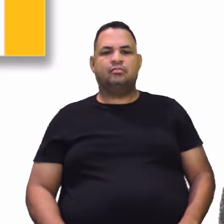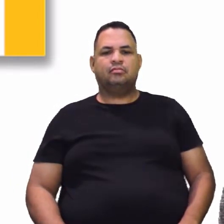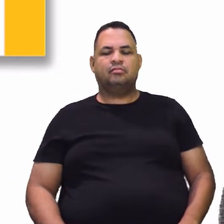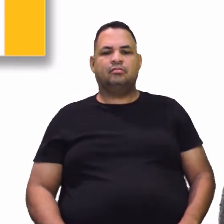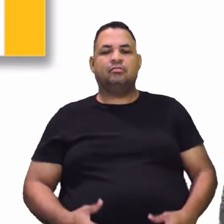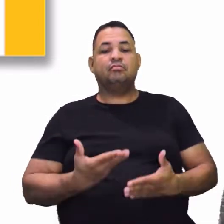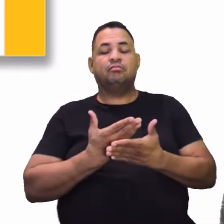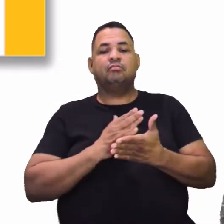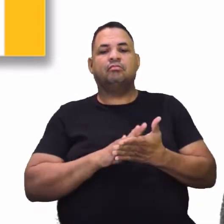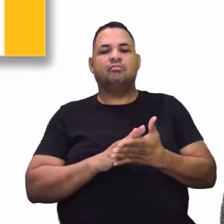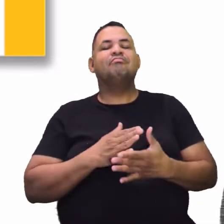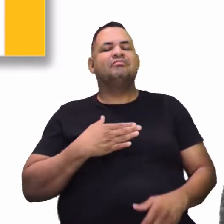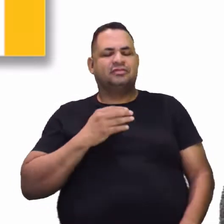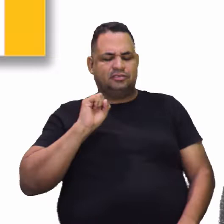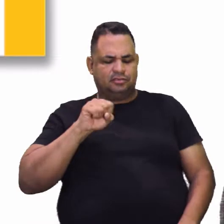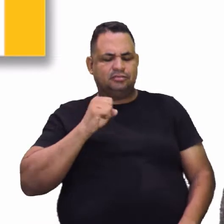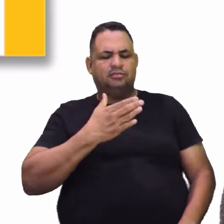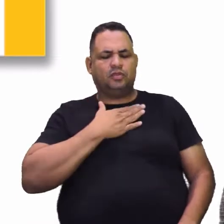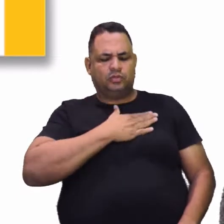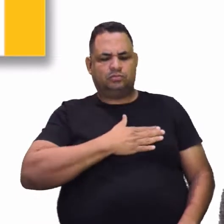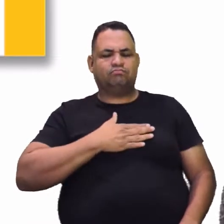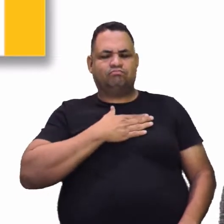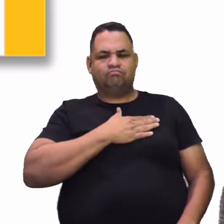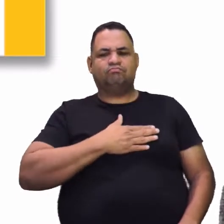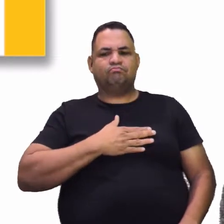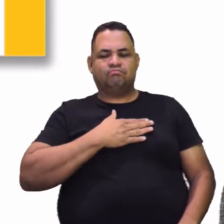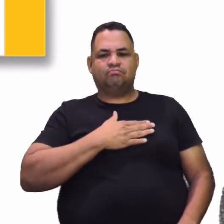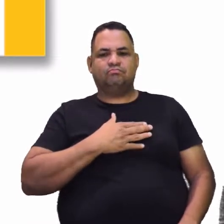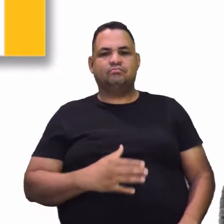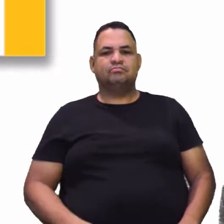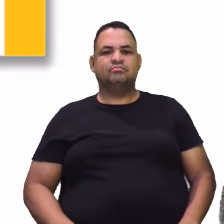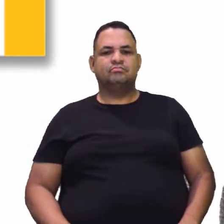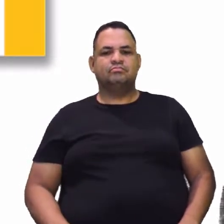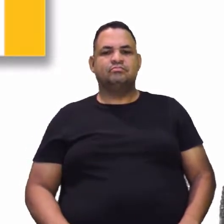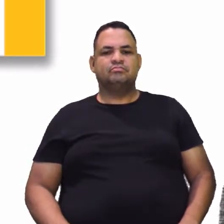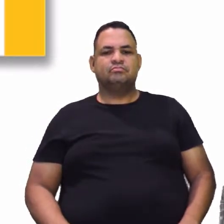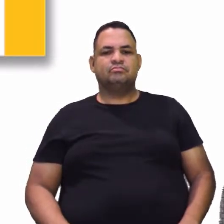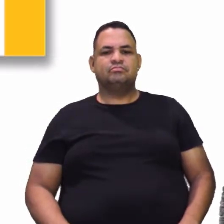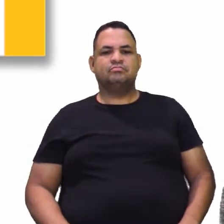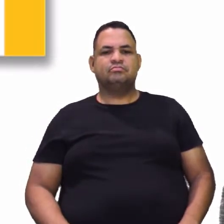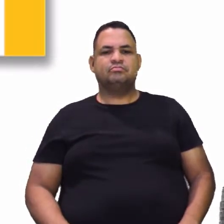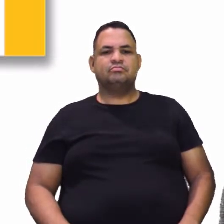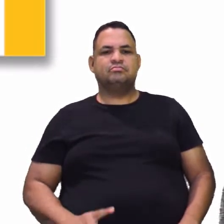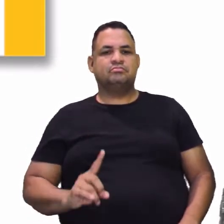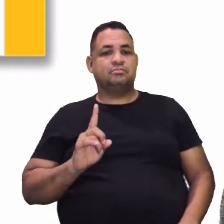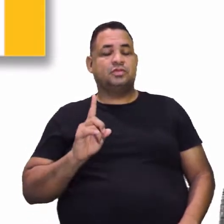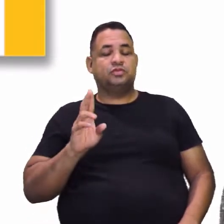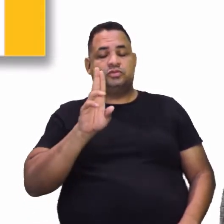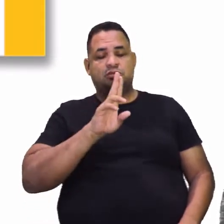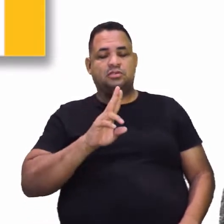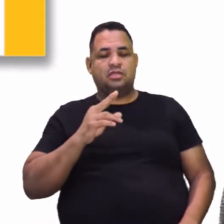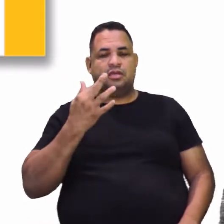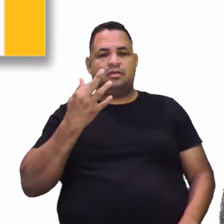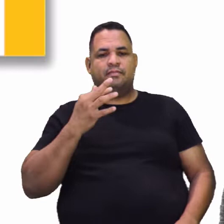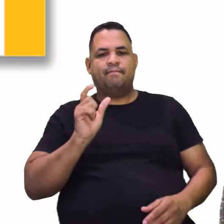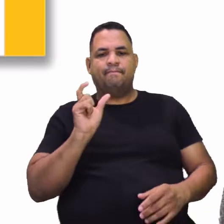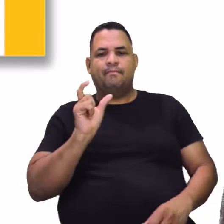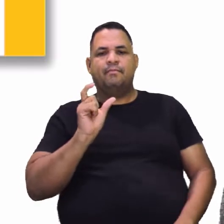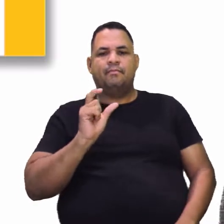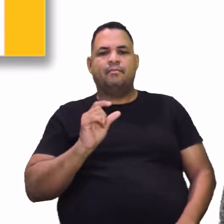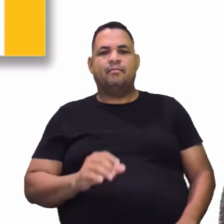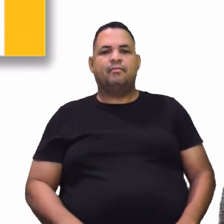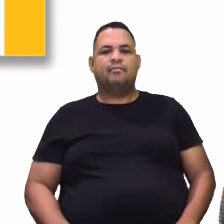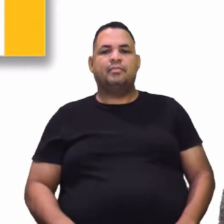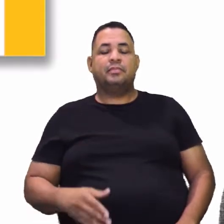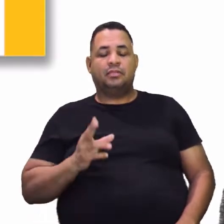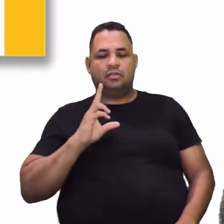aí na tradução fica eu gosto. Perceba que eu não usei a minha palavra like, que é